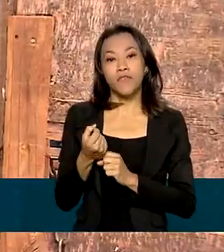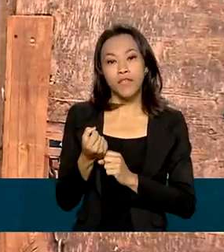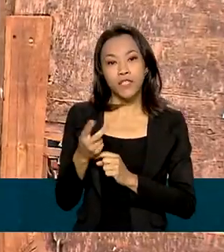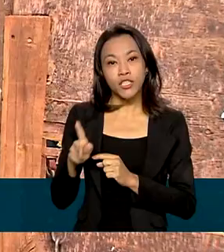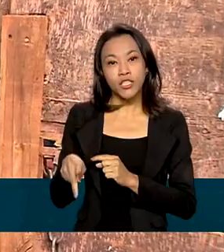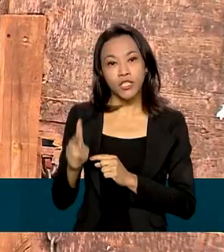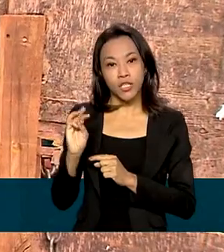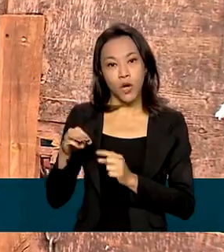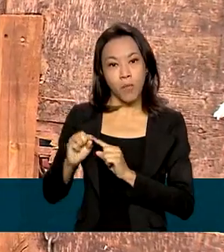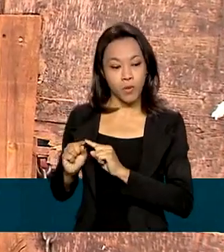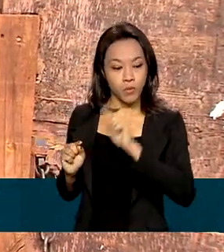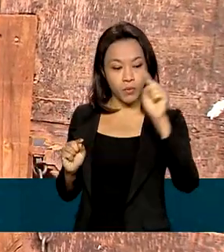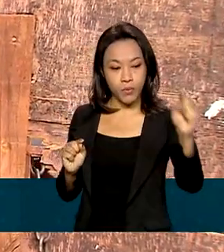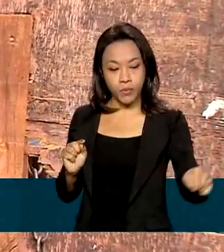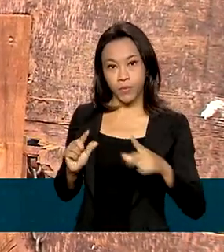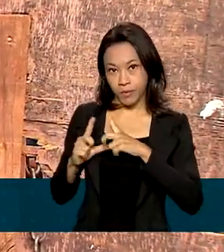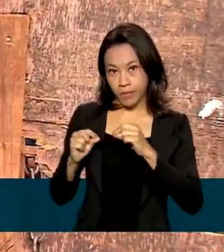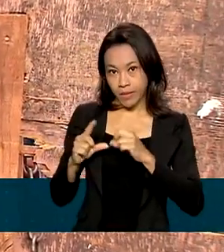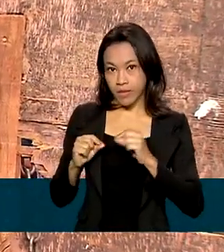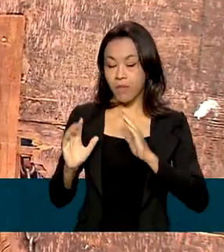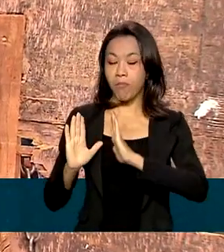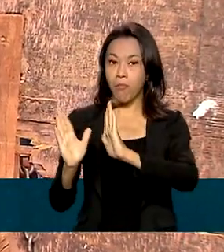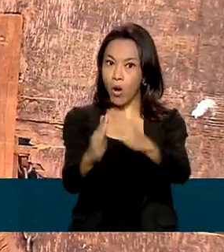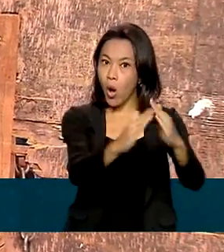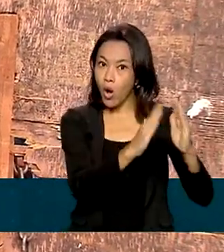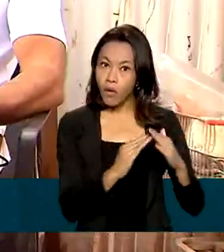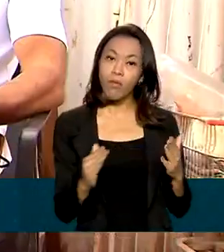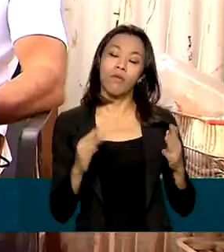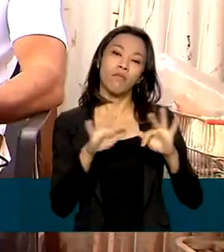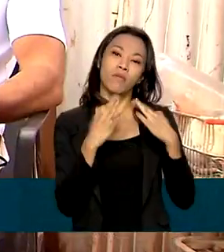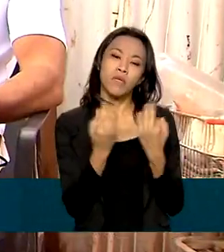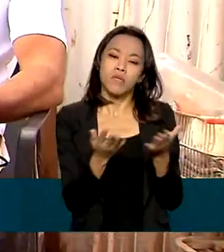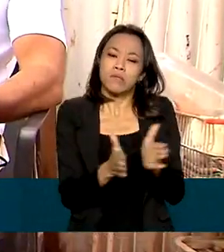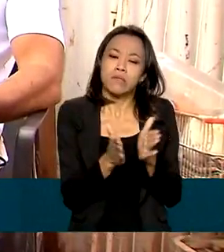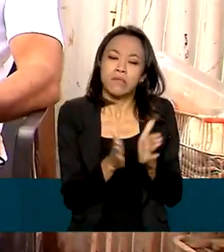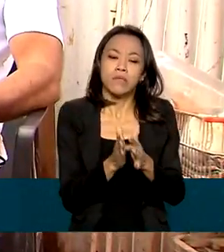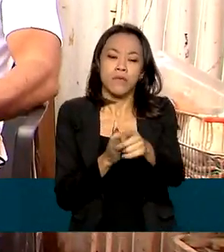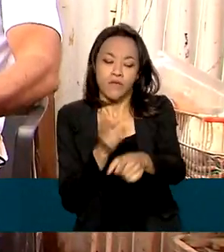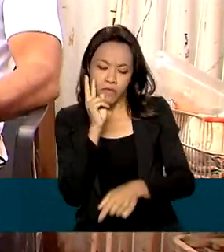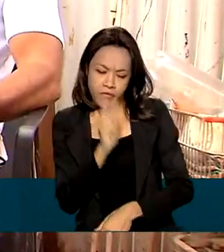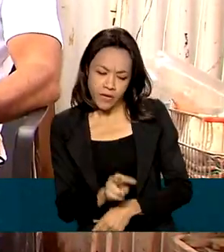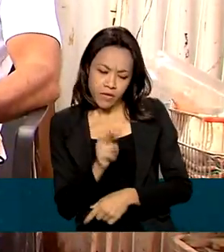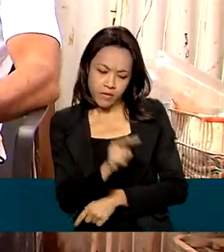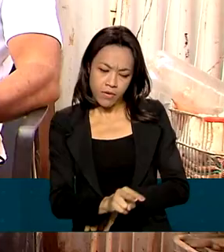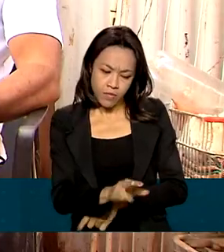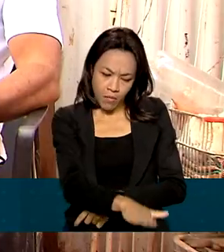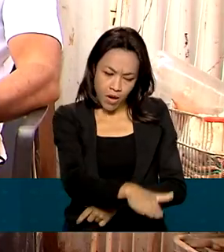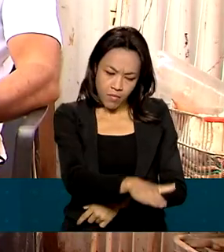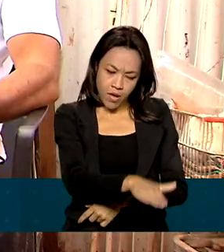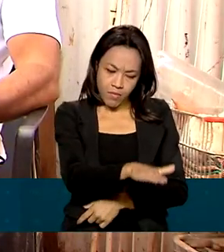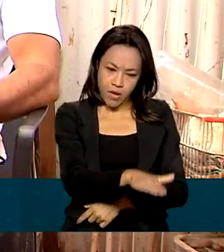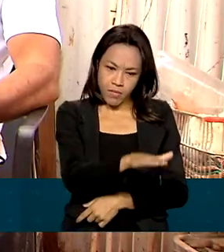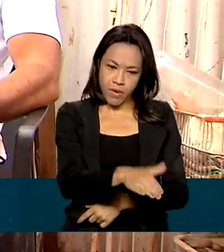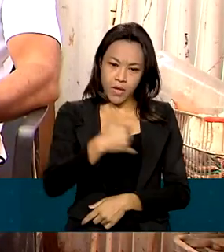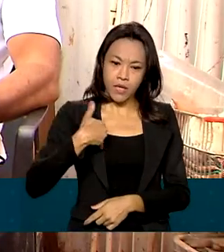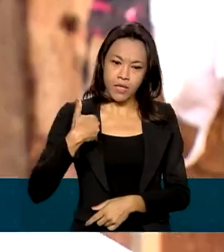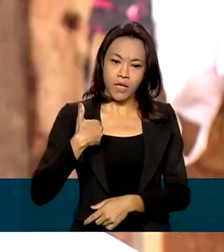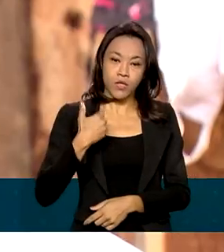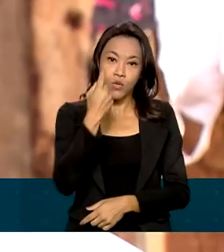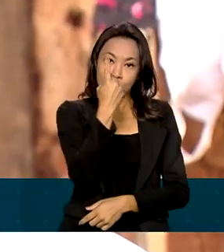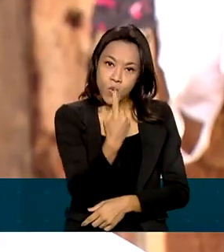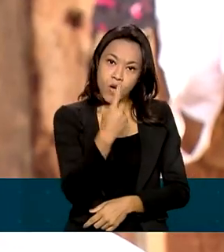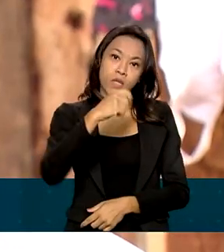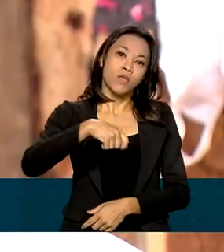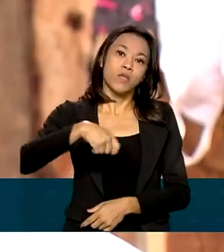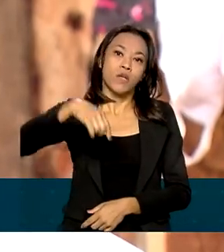Brasília vivem famílias de baixa renda durante a visita em que verifica o crescimento da menina pérola de 1 ano e 9